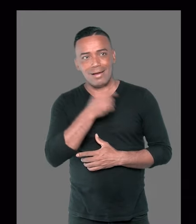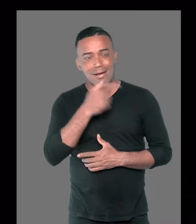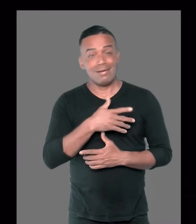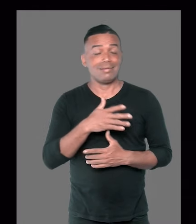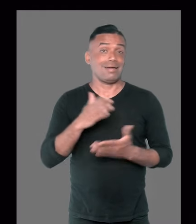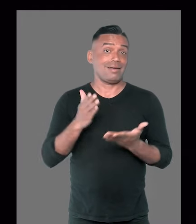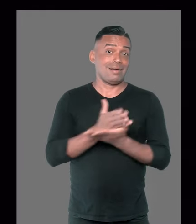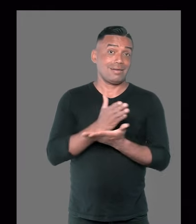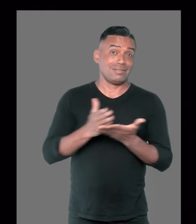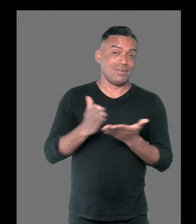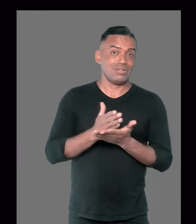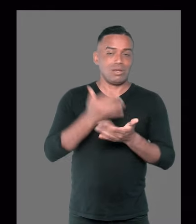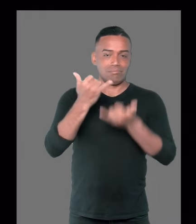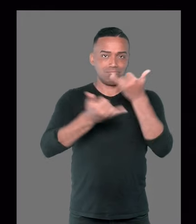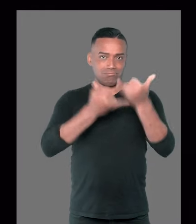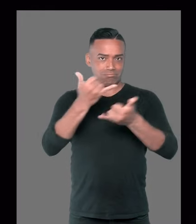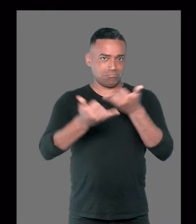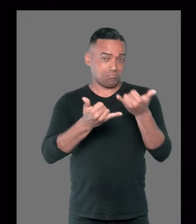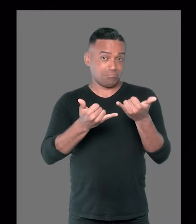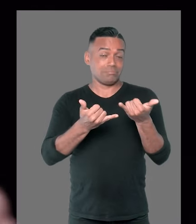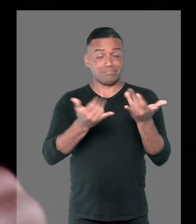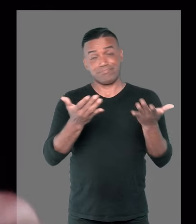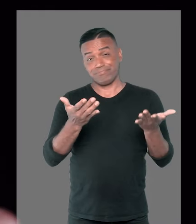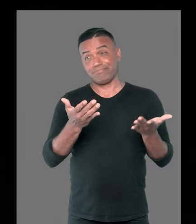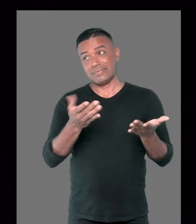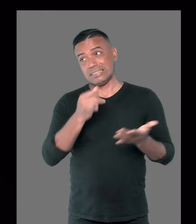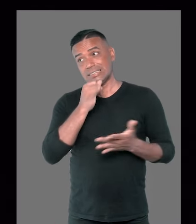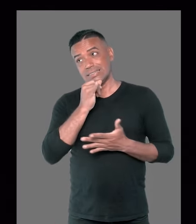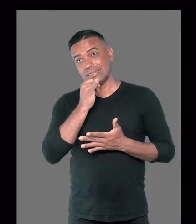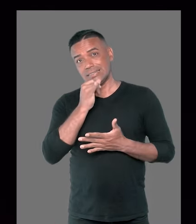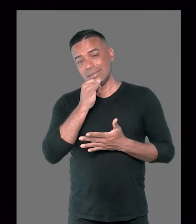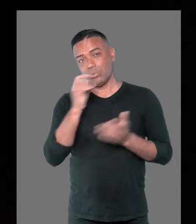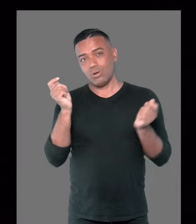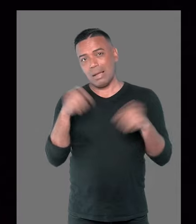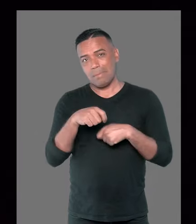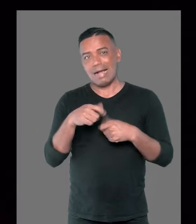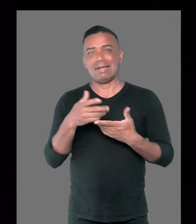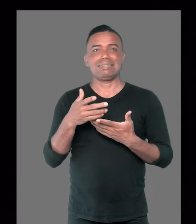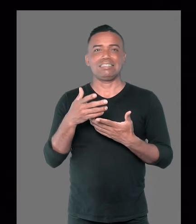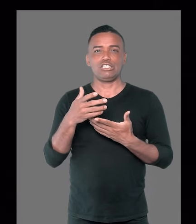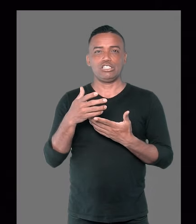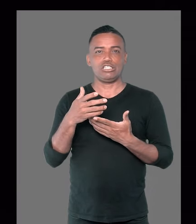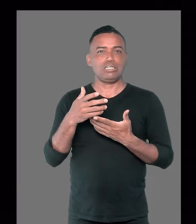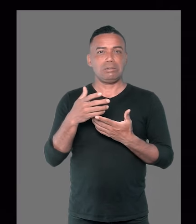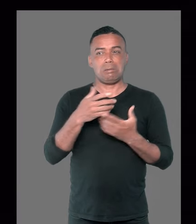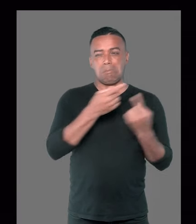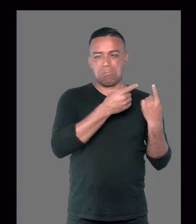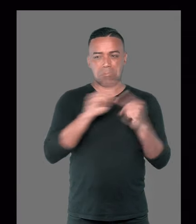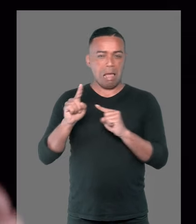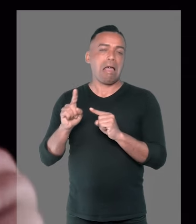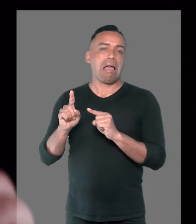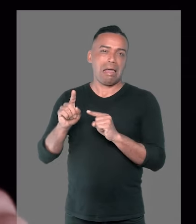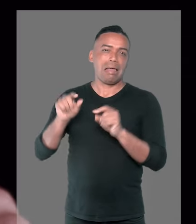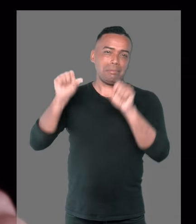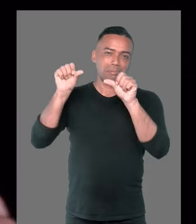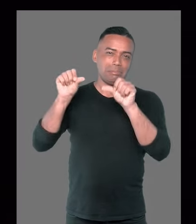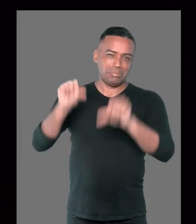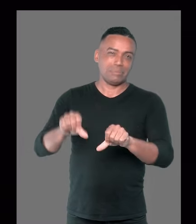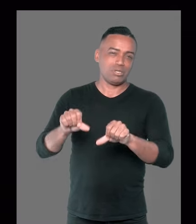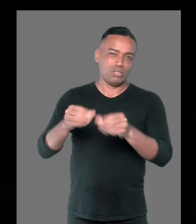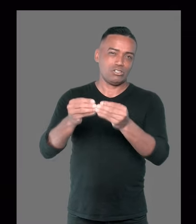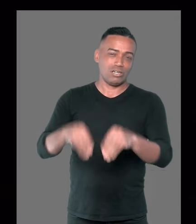aspas de brincadeira mesmo que que seja capaz de denegrir a reputação de alguém mas às vezes é um slip of